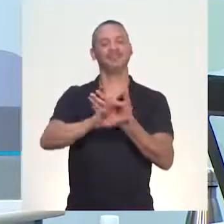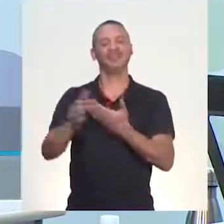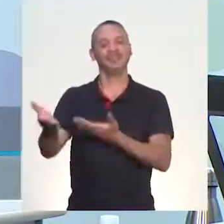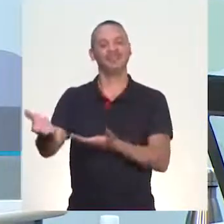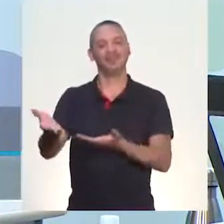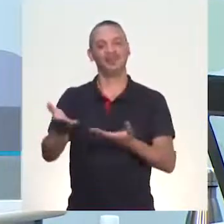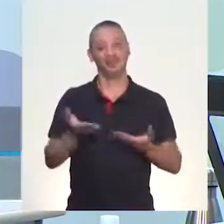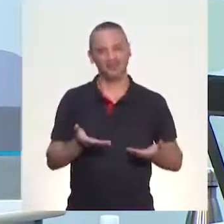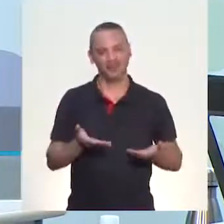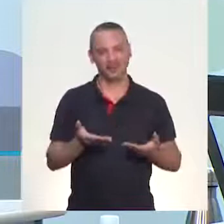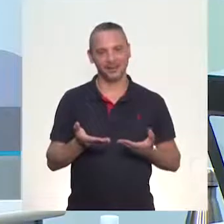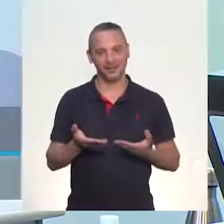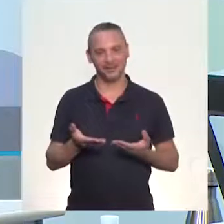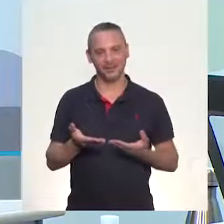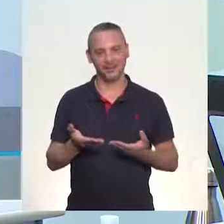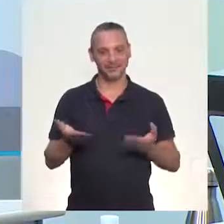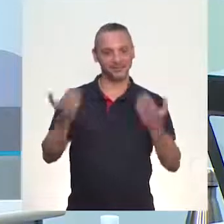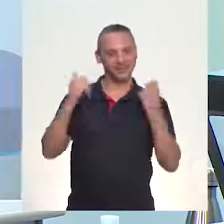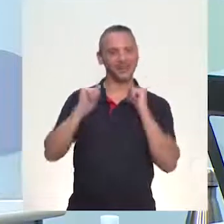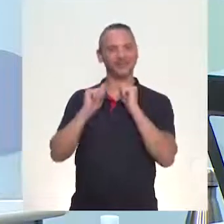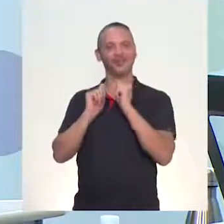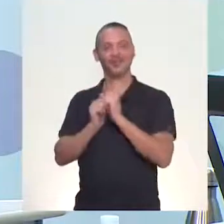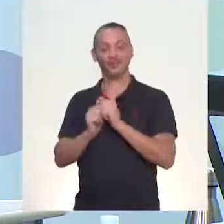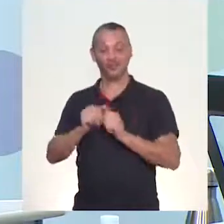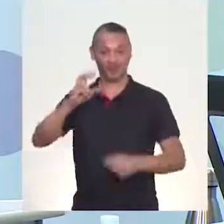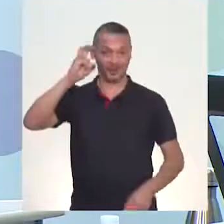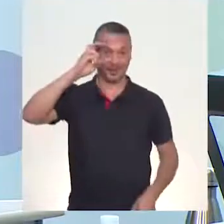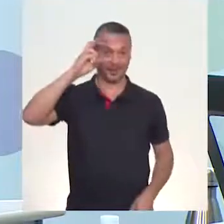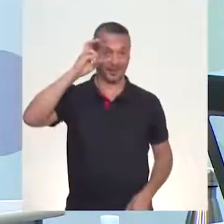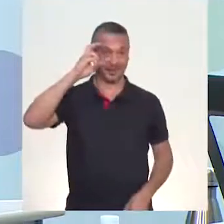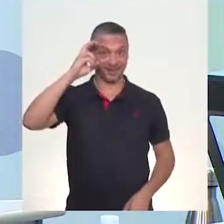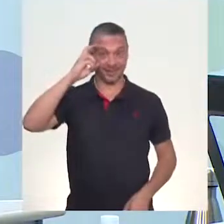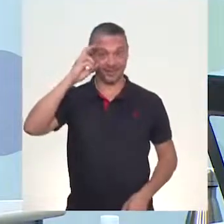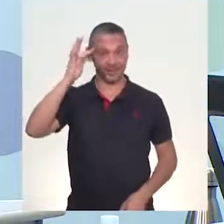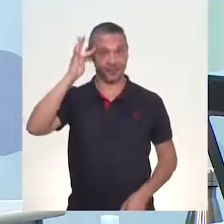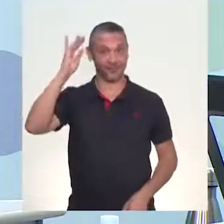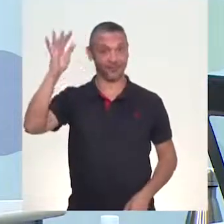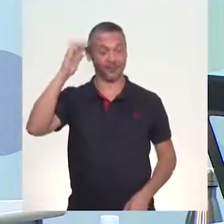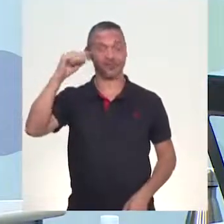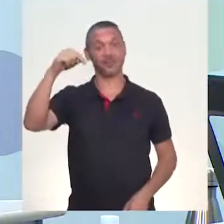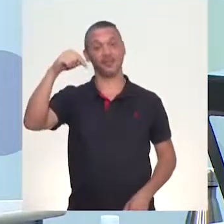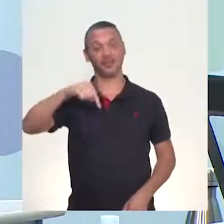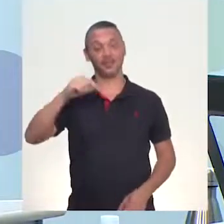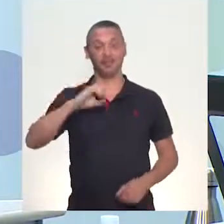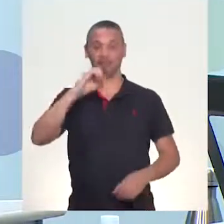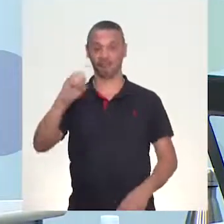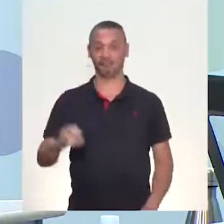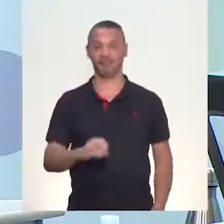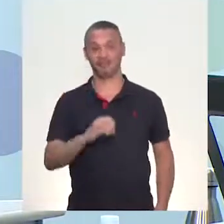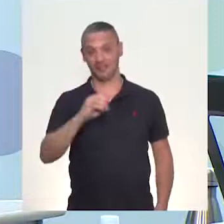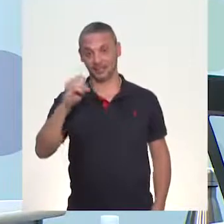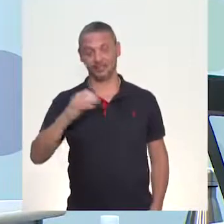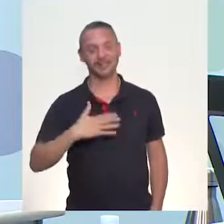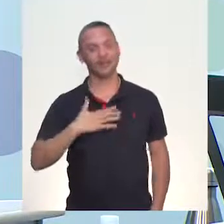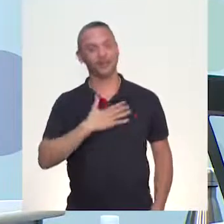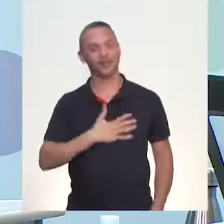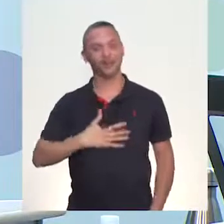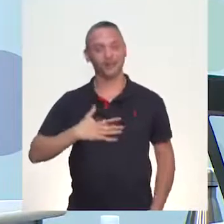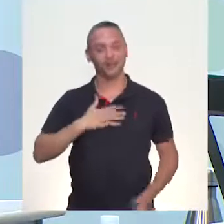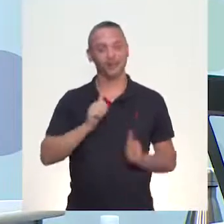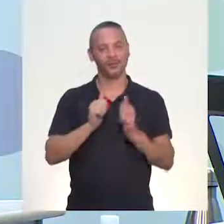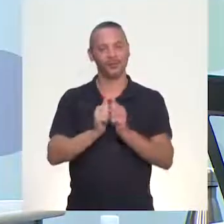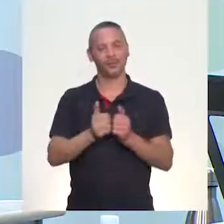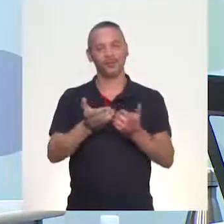muito mais do que bem-vindos. Acheguem-se, porque toda quinta-feira é dia de filosofia aqui no Centro de Mídias. É sempre um prazer estar com